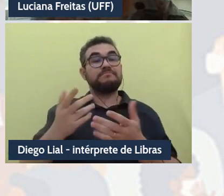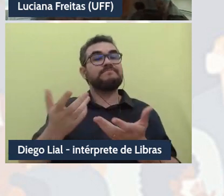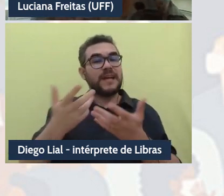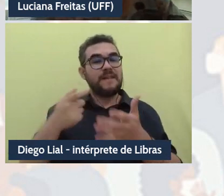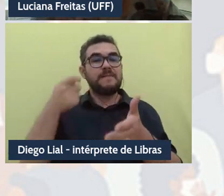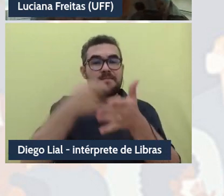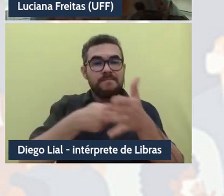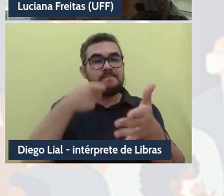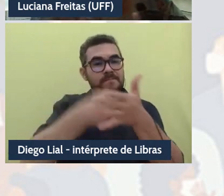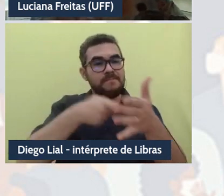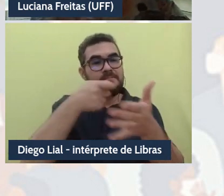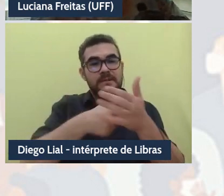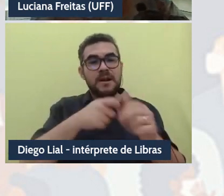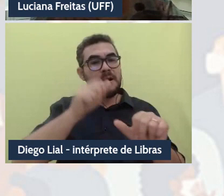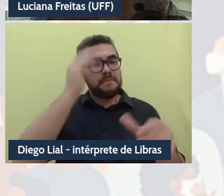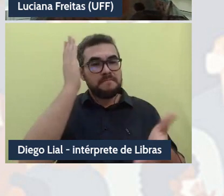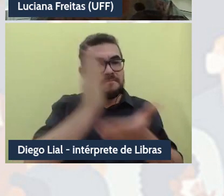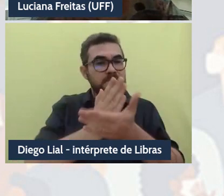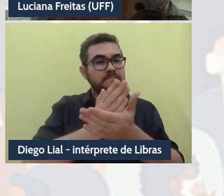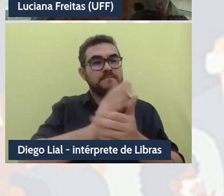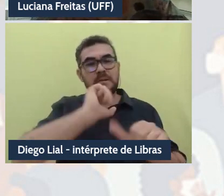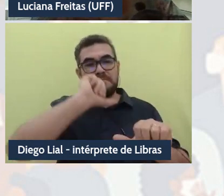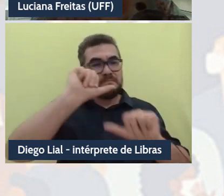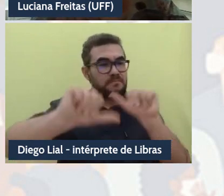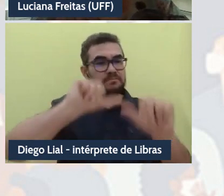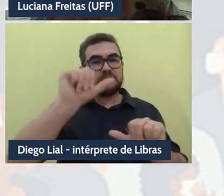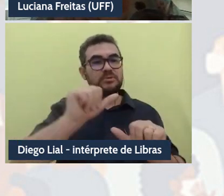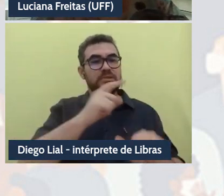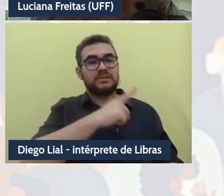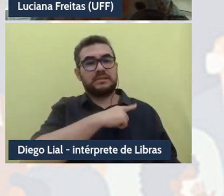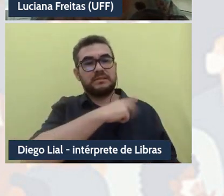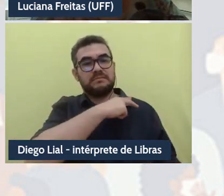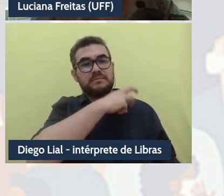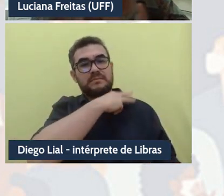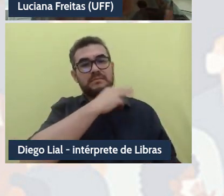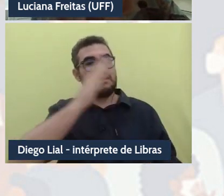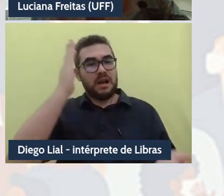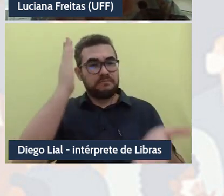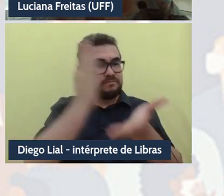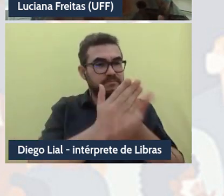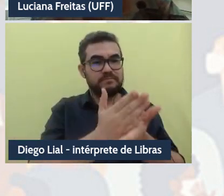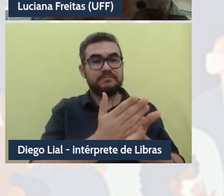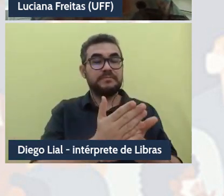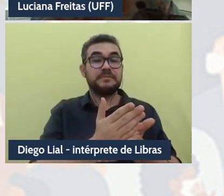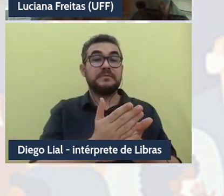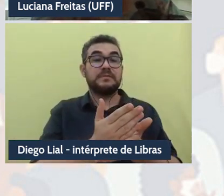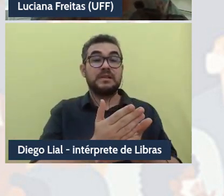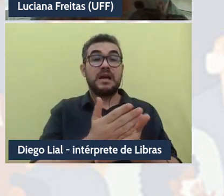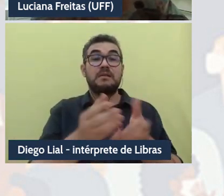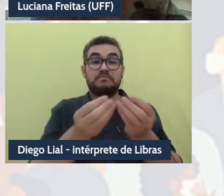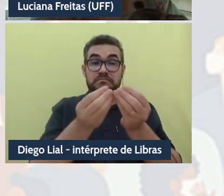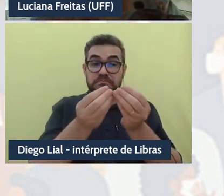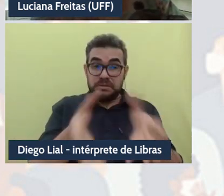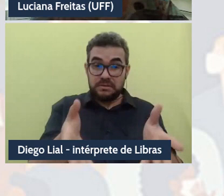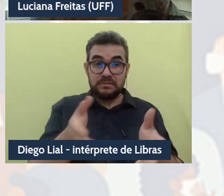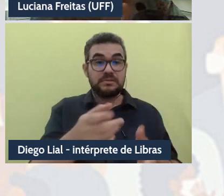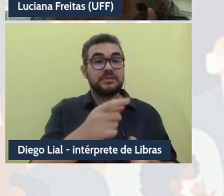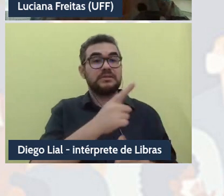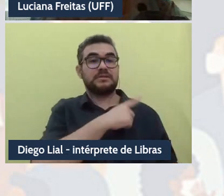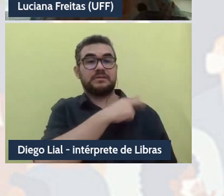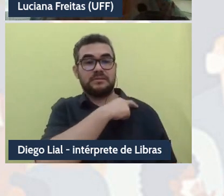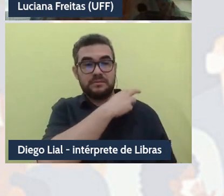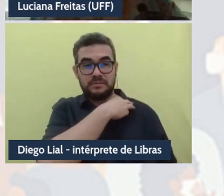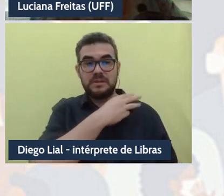como diversas faculdades de educação e diversas universidades do Brasil, né? Ela afeta o ensino médio, o ensino fundamental,